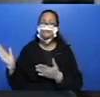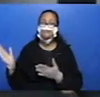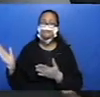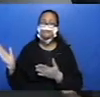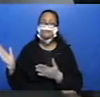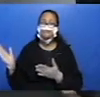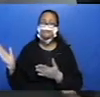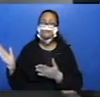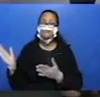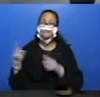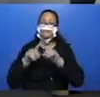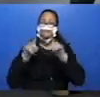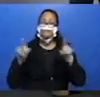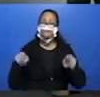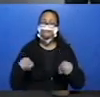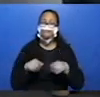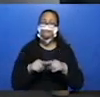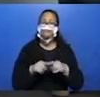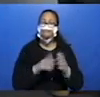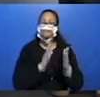Meu quadro de ordens.